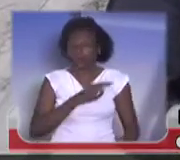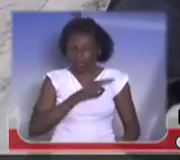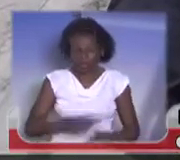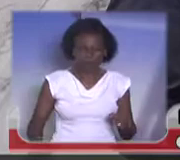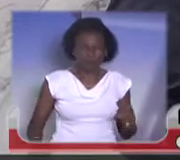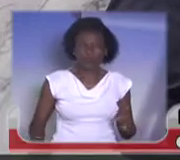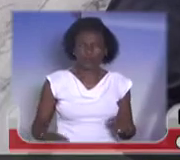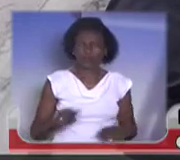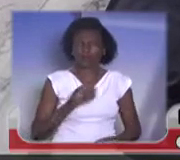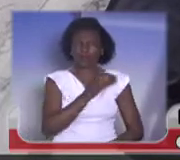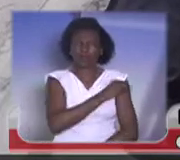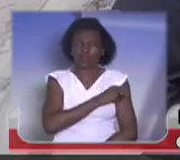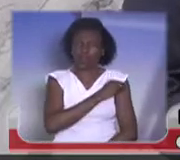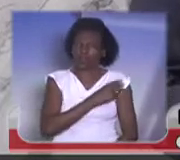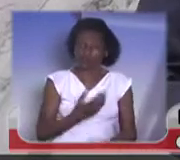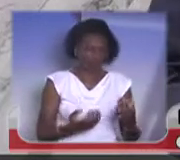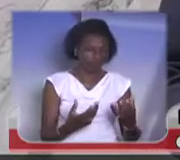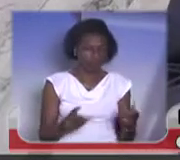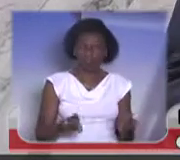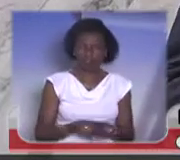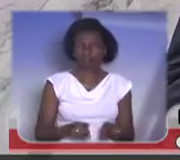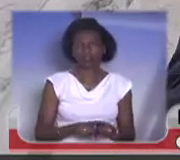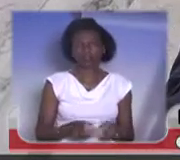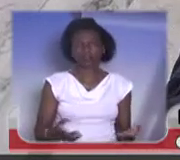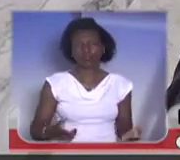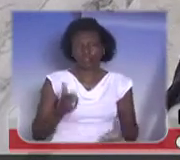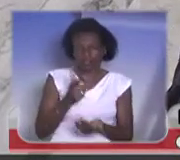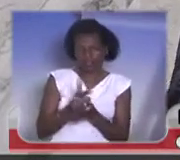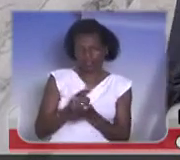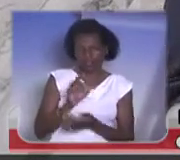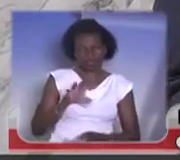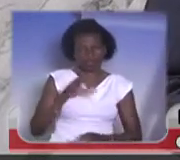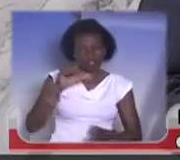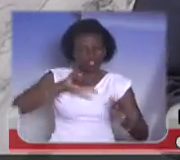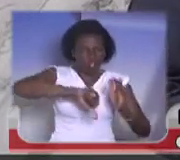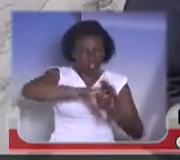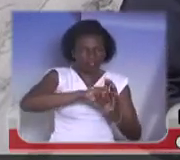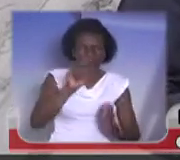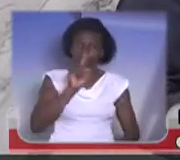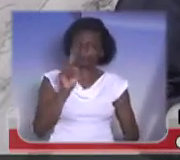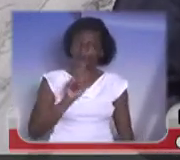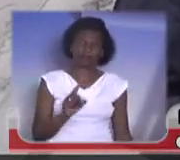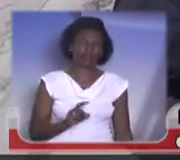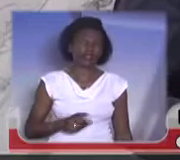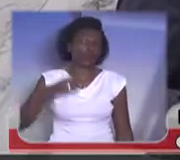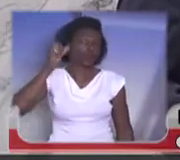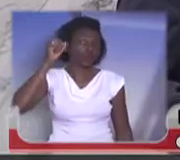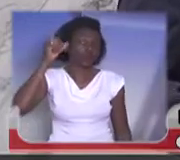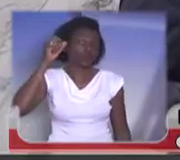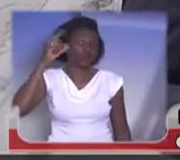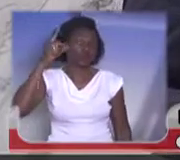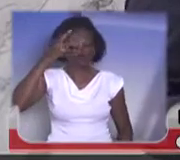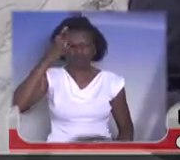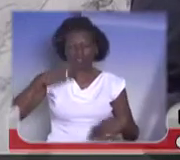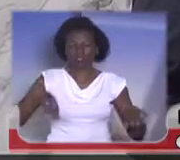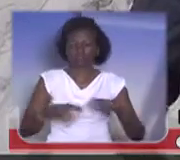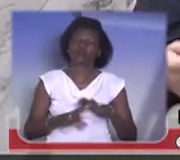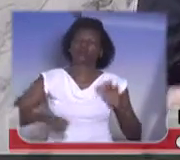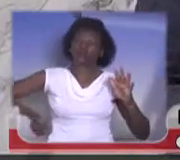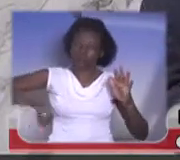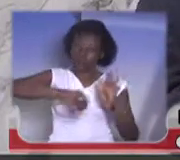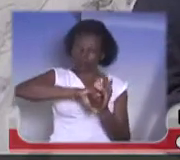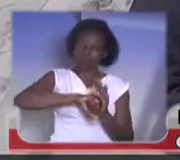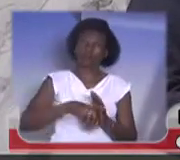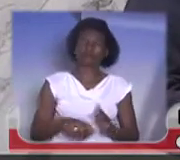álcool e fogo também então não é a arma que trás do crime o crime que faz é a cultura do povo é a falta de uma